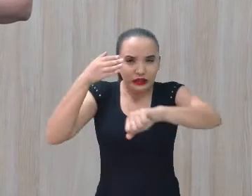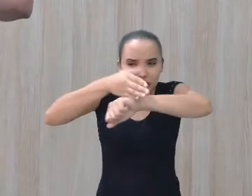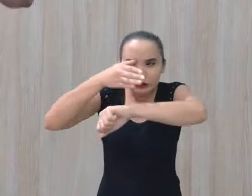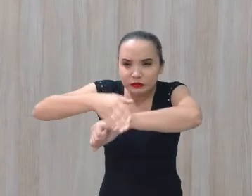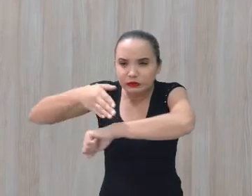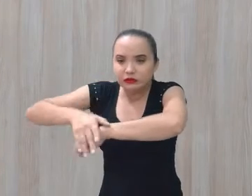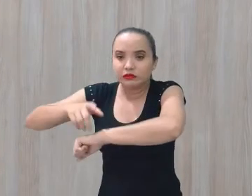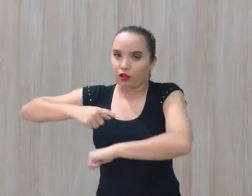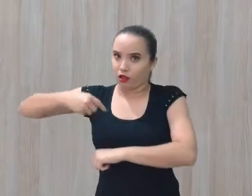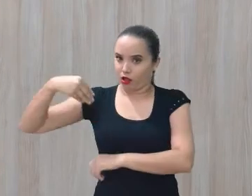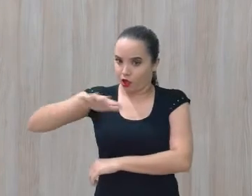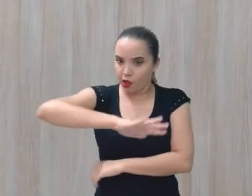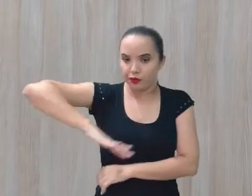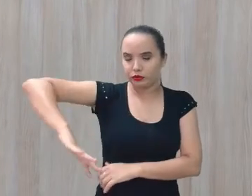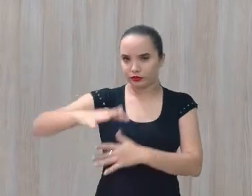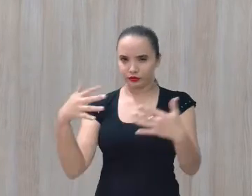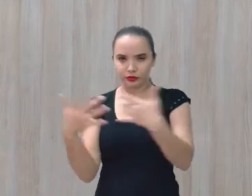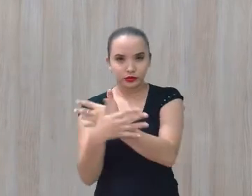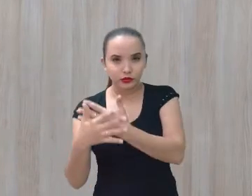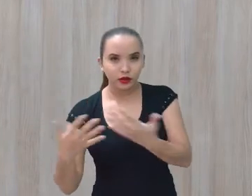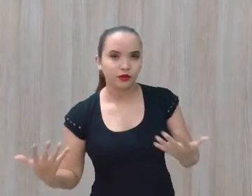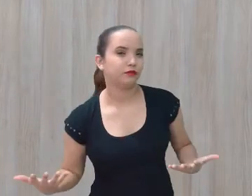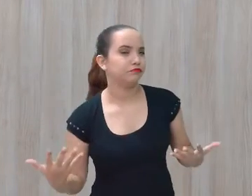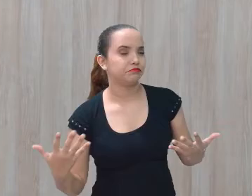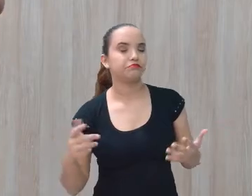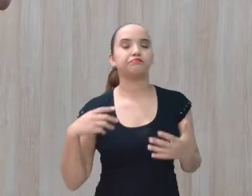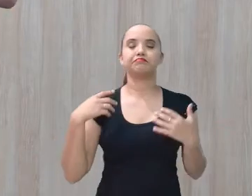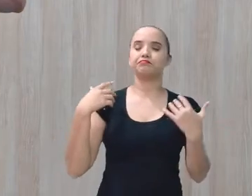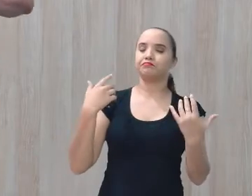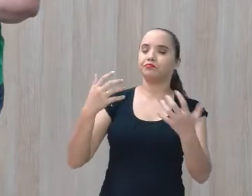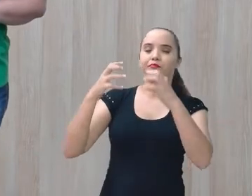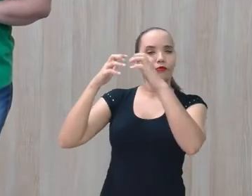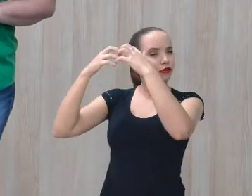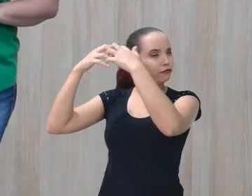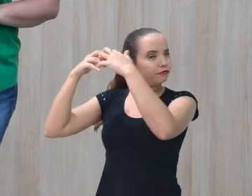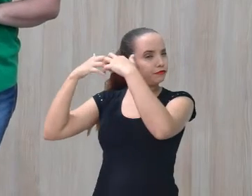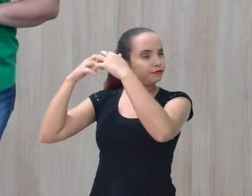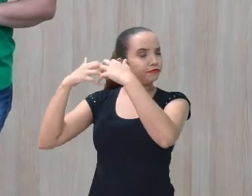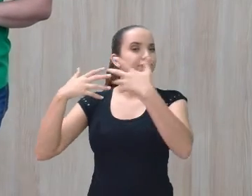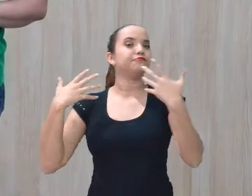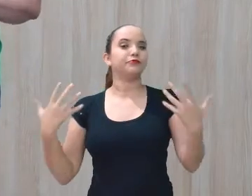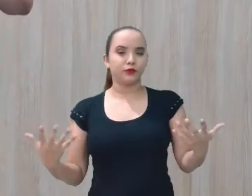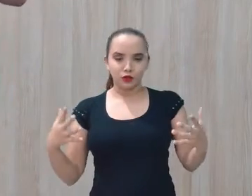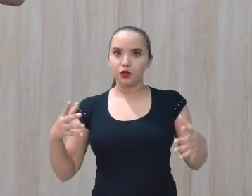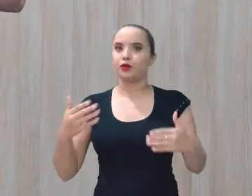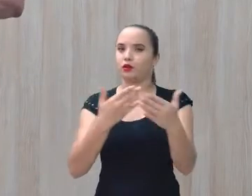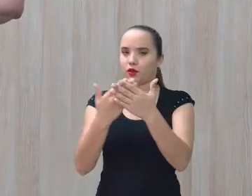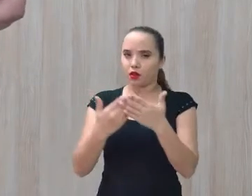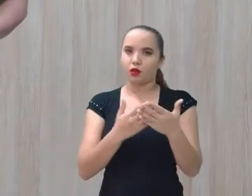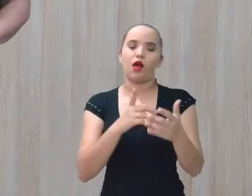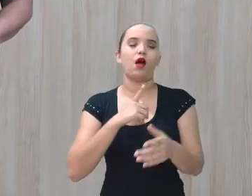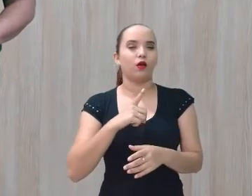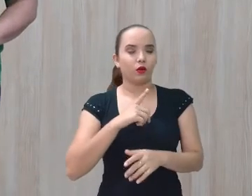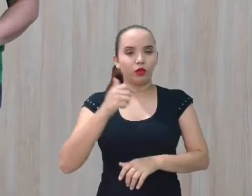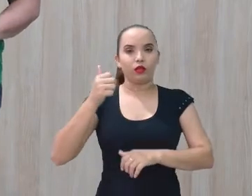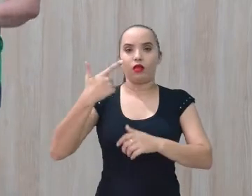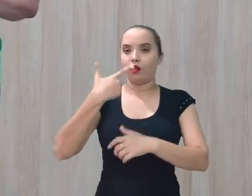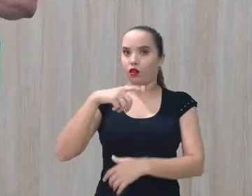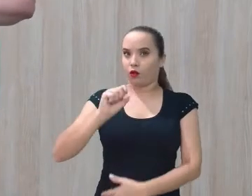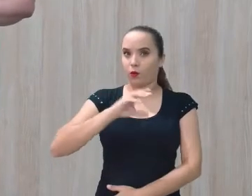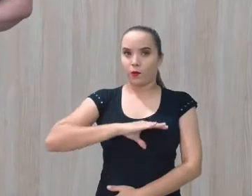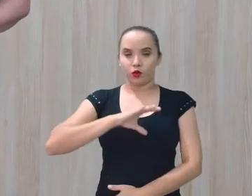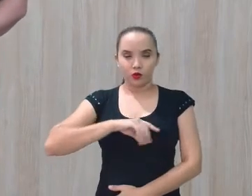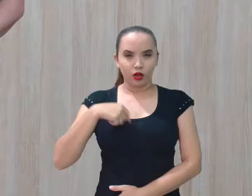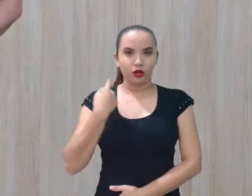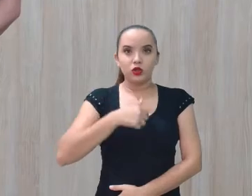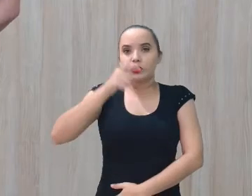urbanas? Cabe pensar nisso, não é? Então vejam que na nossa aula de língua portuguesa, analisando